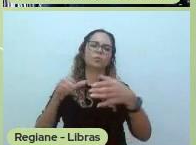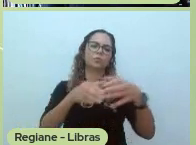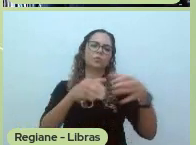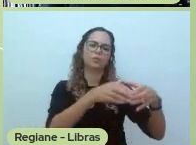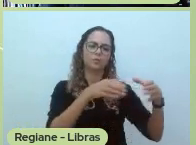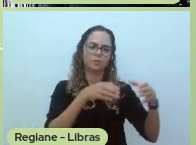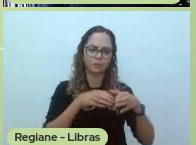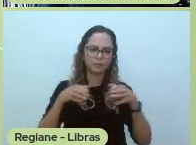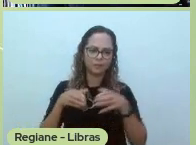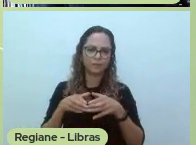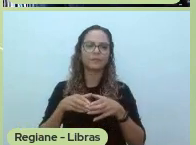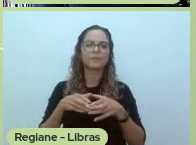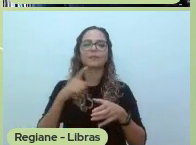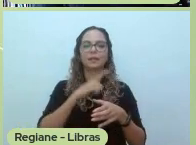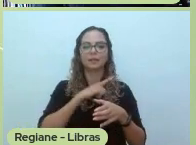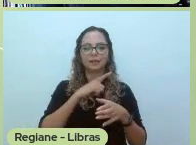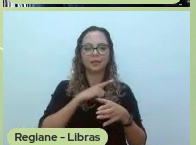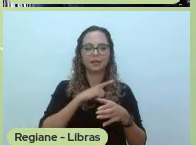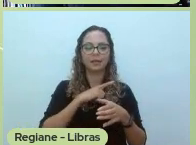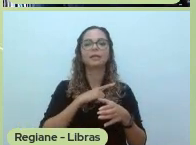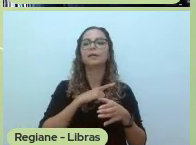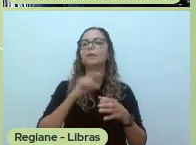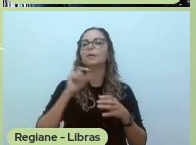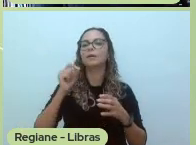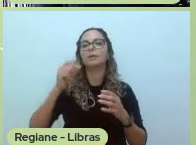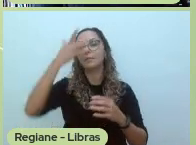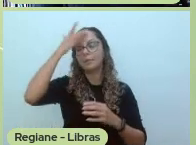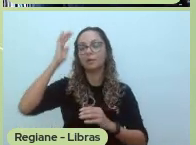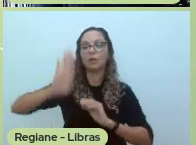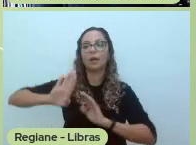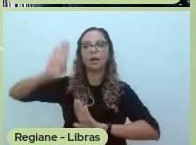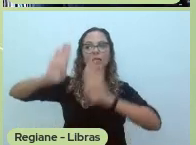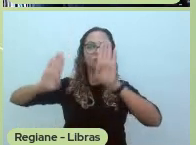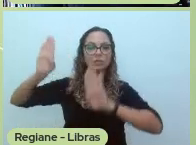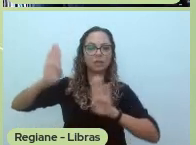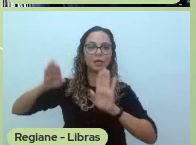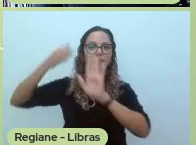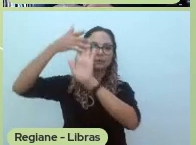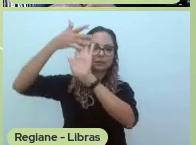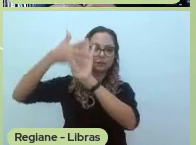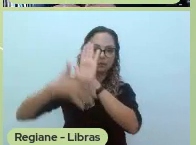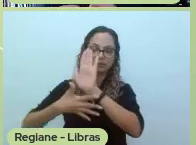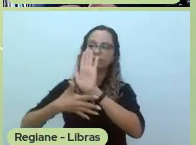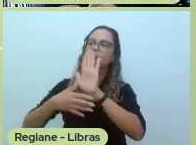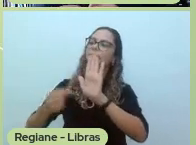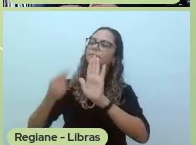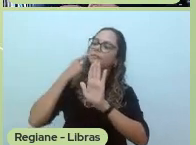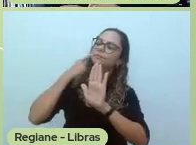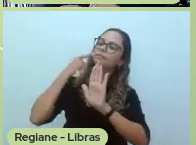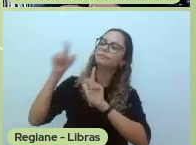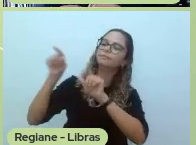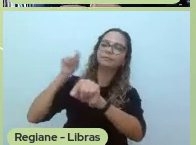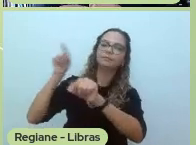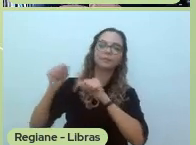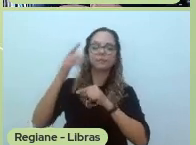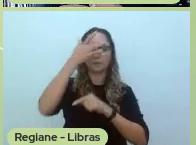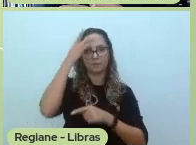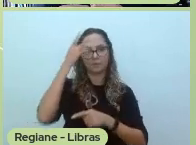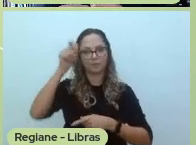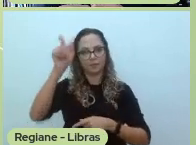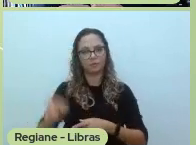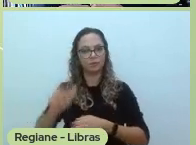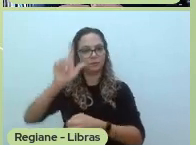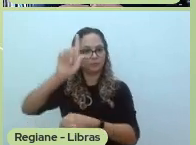de candidatos, né, como a gente chama as shortlists. Então, a nossa preocupação é que essa pessoa gestora hoje, que tem uma